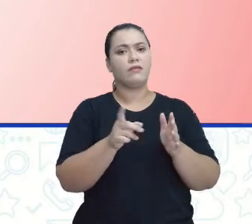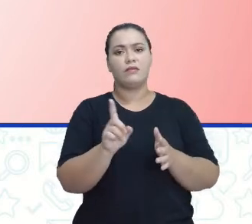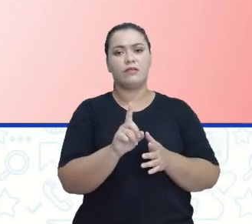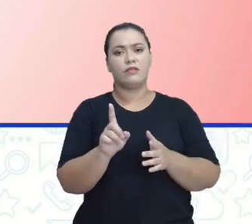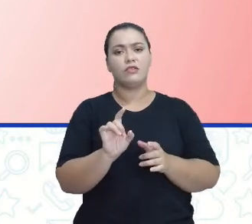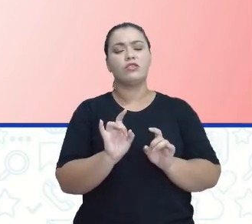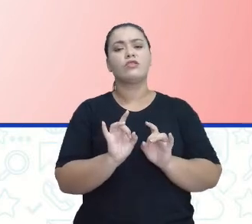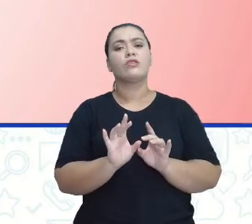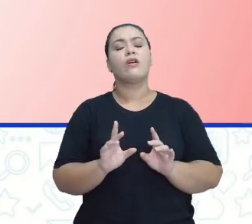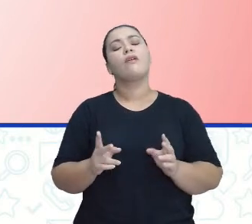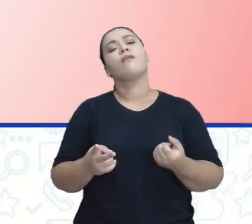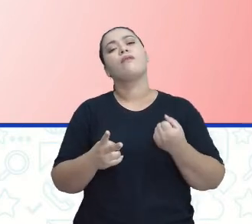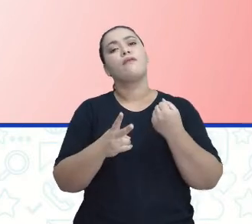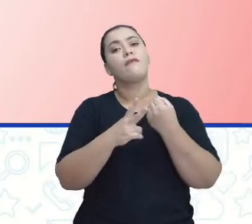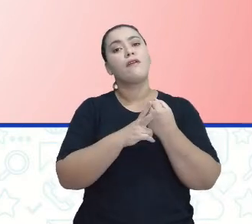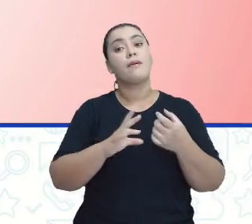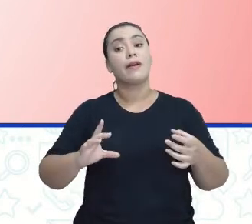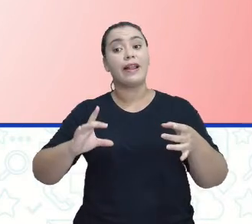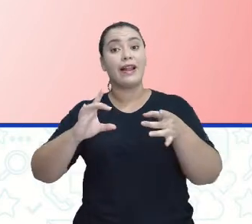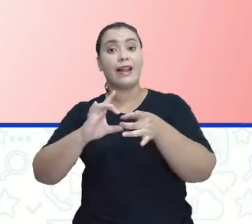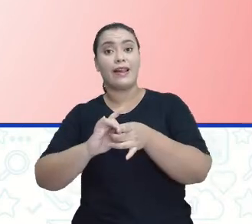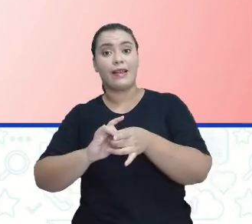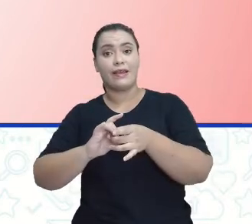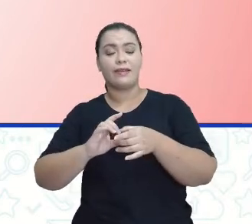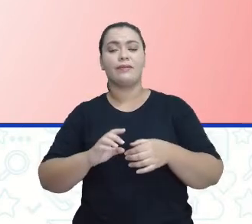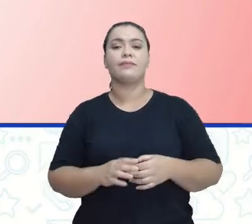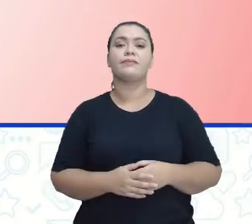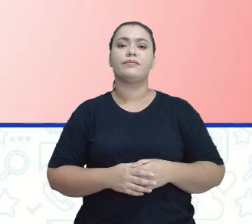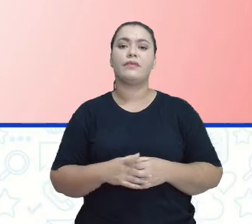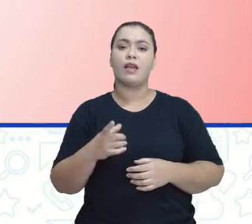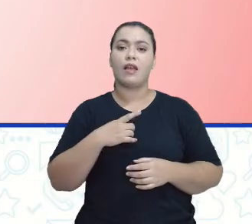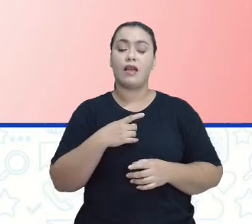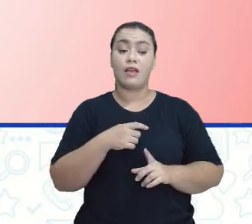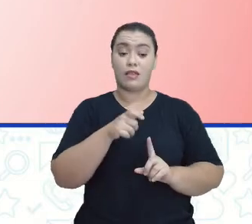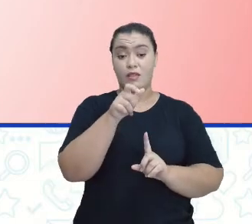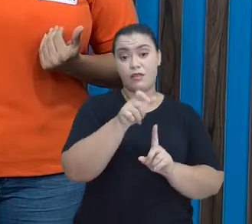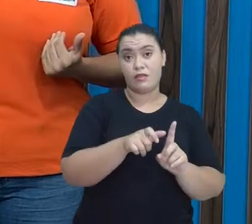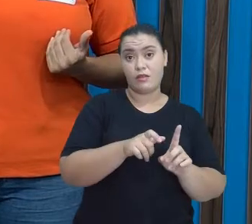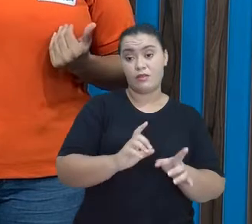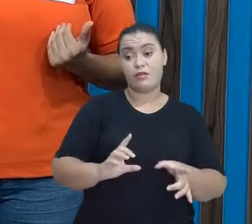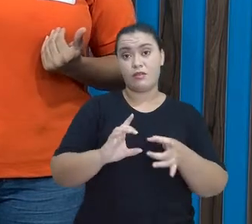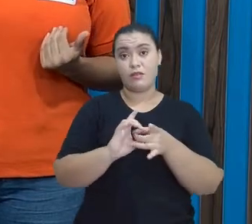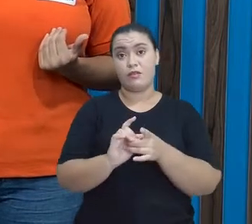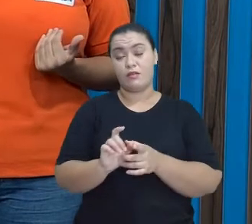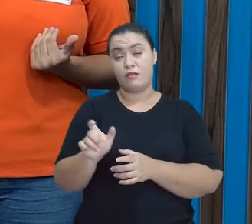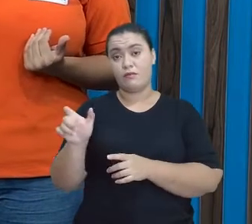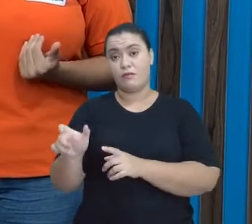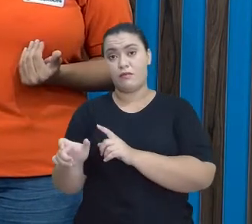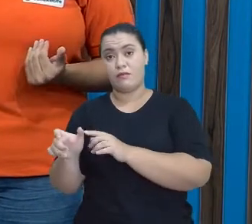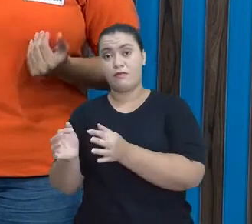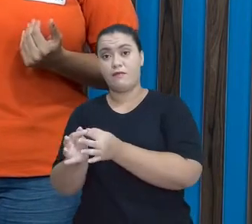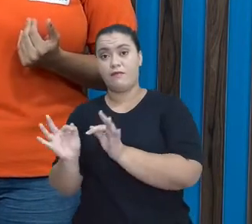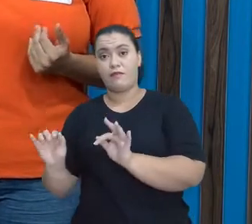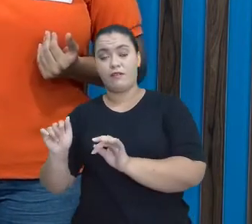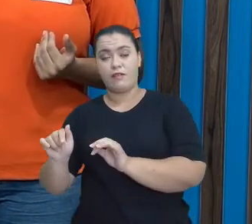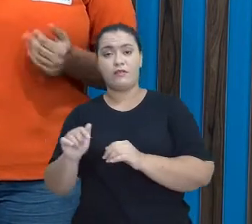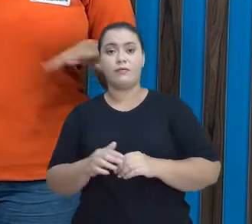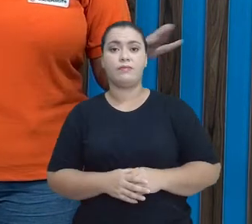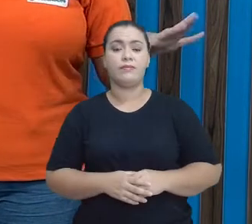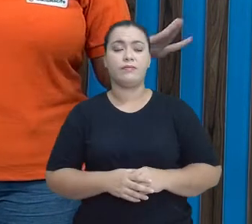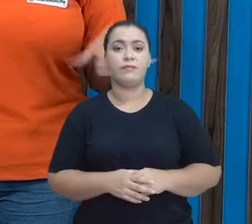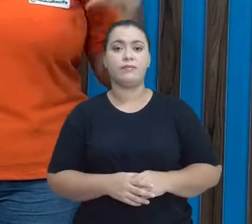sim de ligação, que é esse verbo que serve de elo entre o sujeito e o predicado. Então,